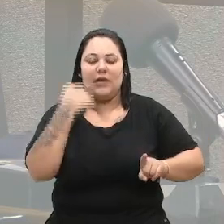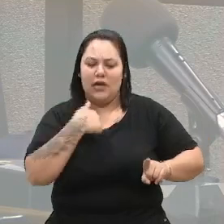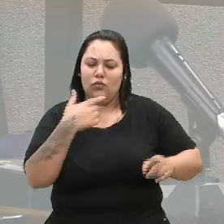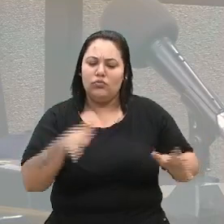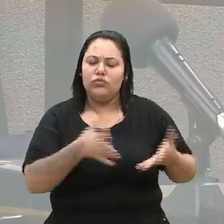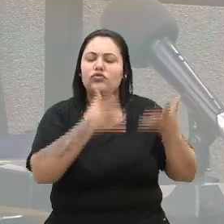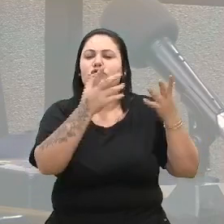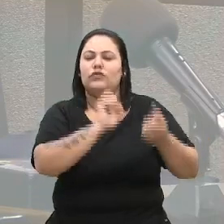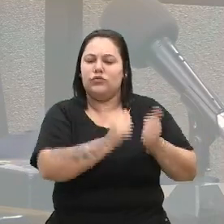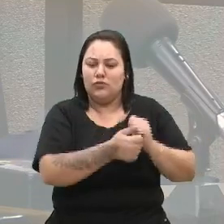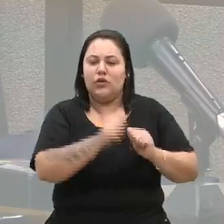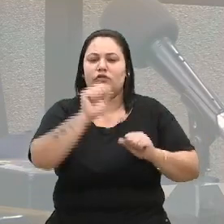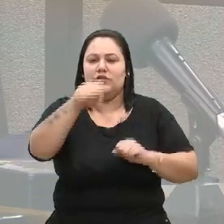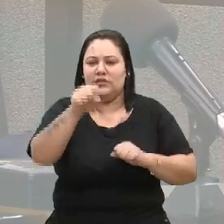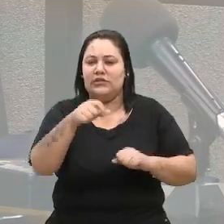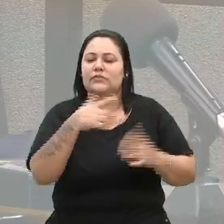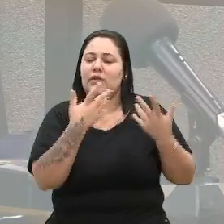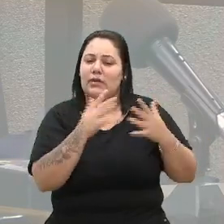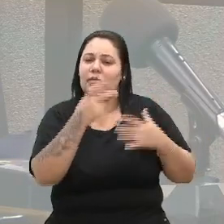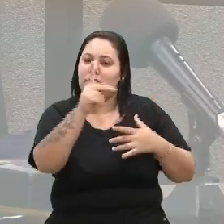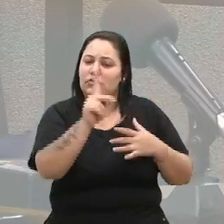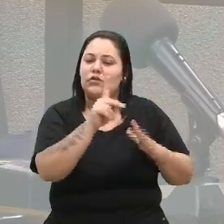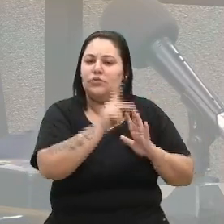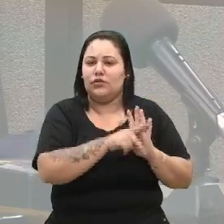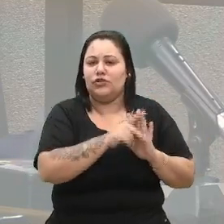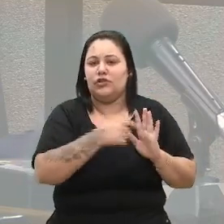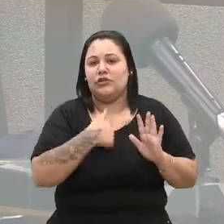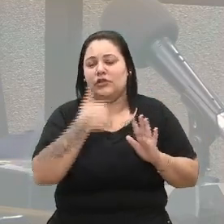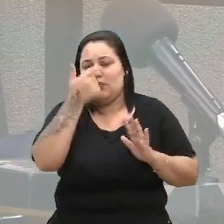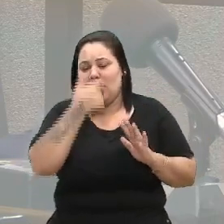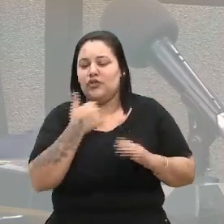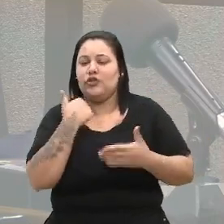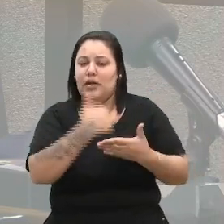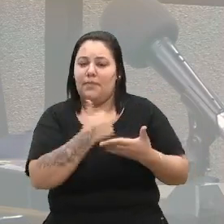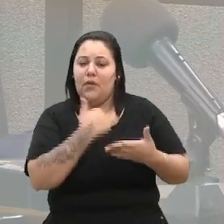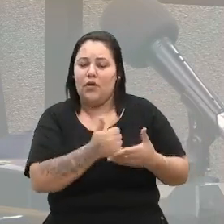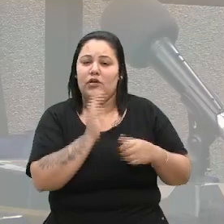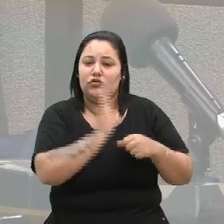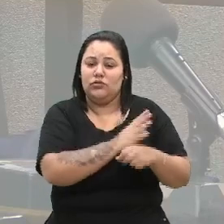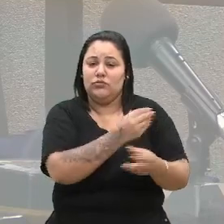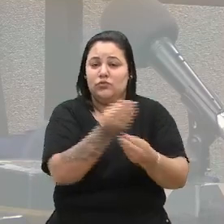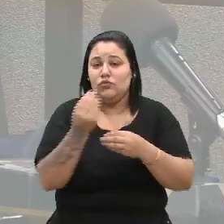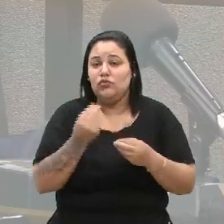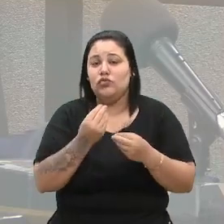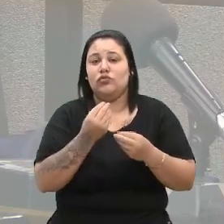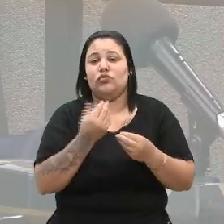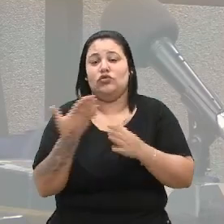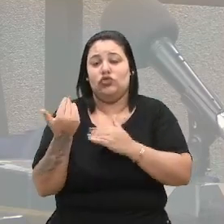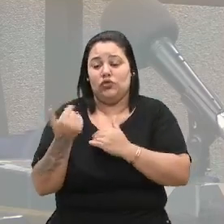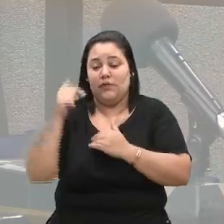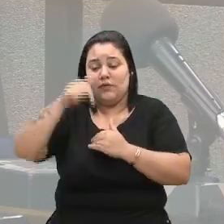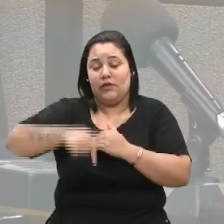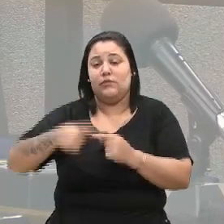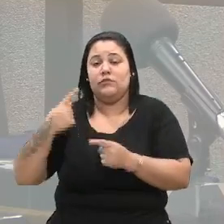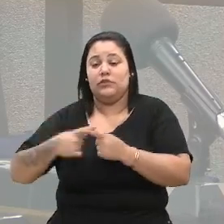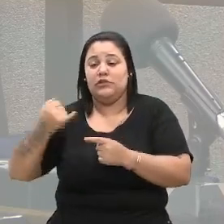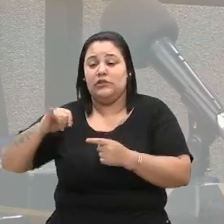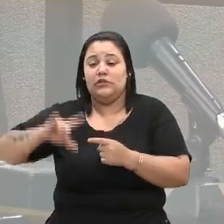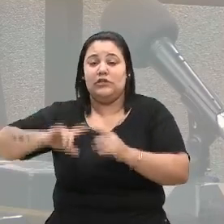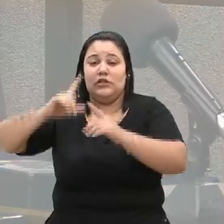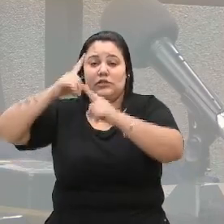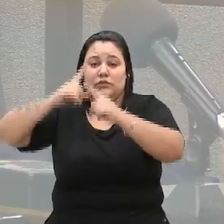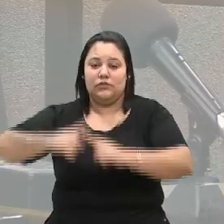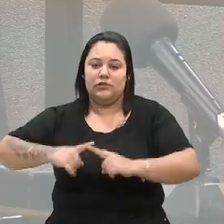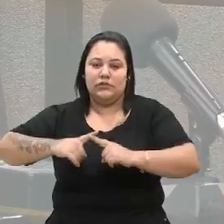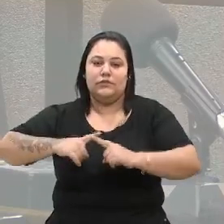parabéns pelo seu projeto, e eu acho que isso vai apoiar e ajudar muito os jovens, porque quando tem uma competição, é um